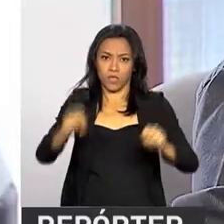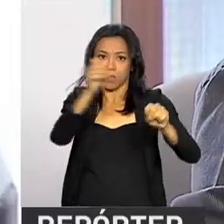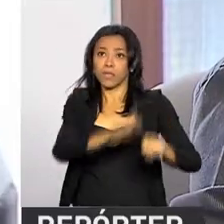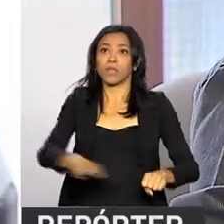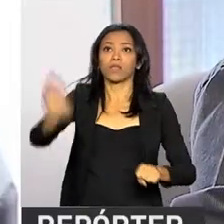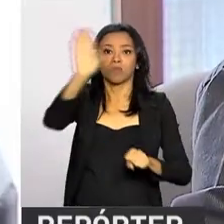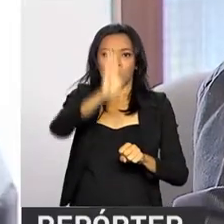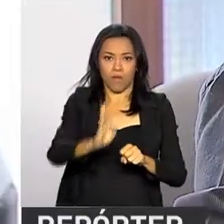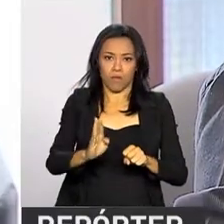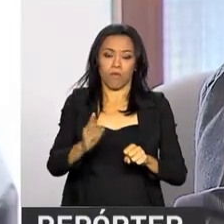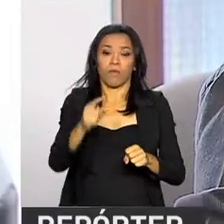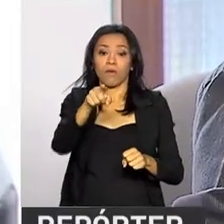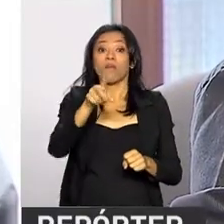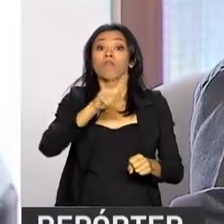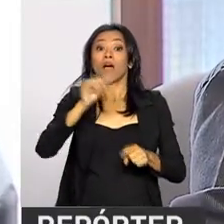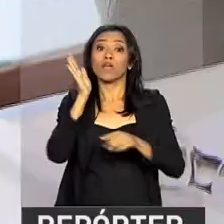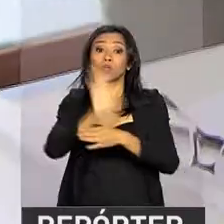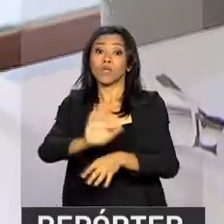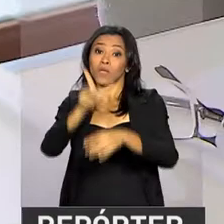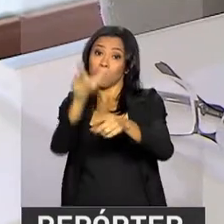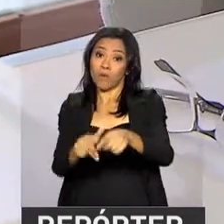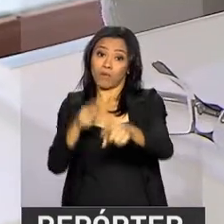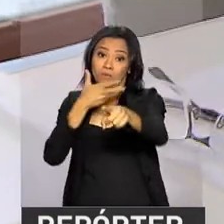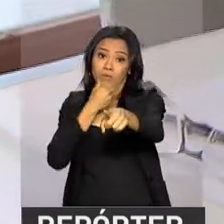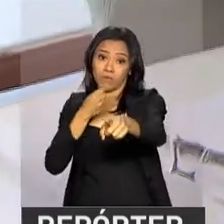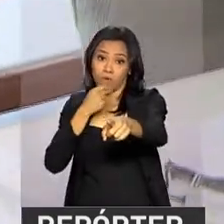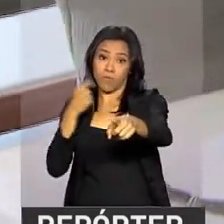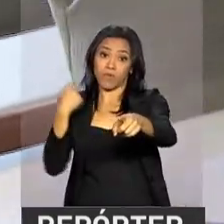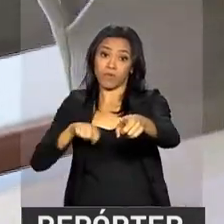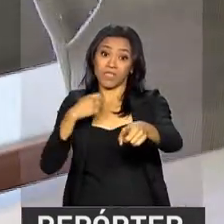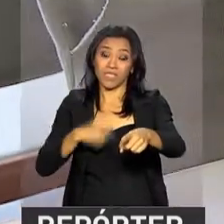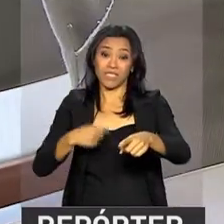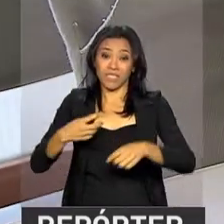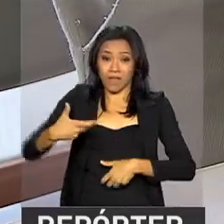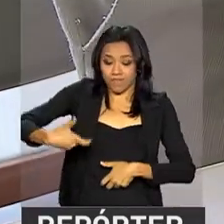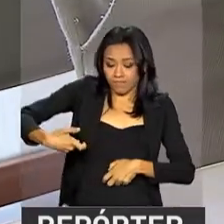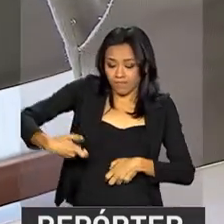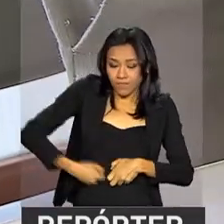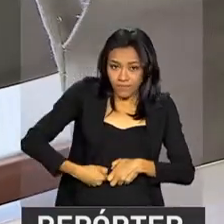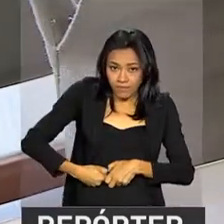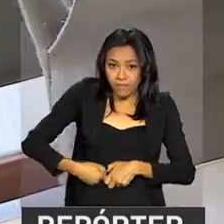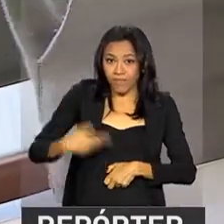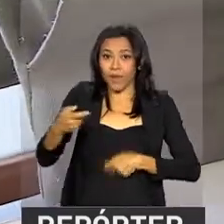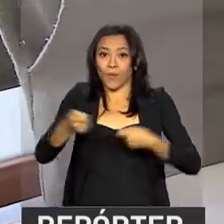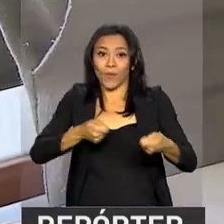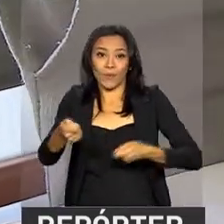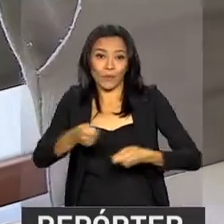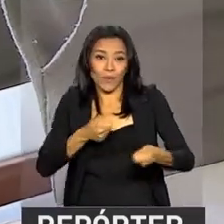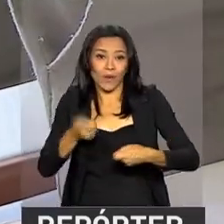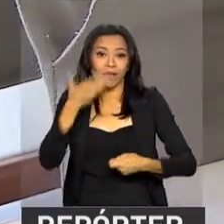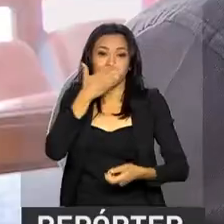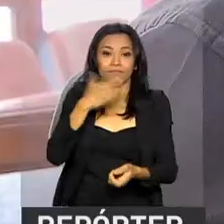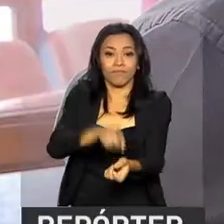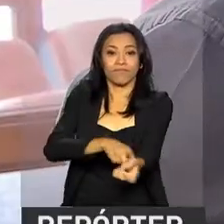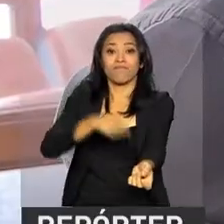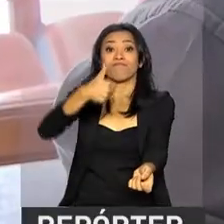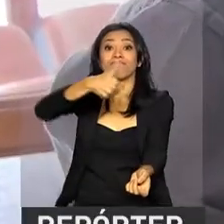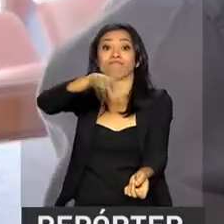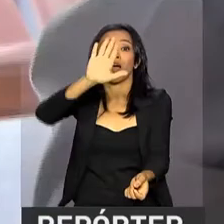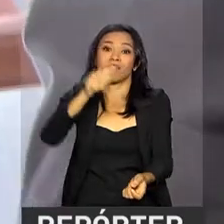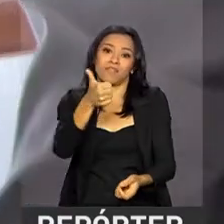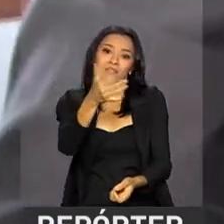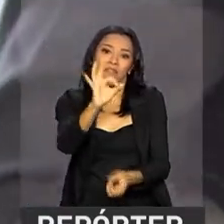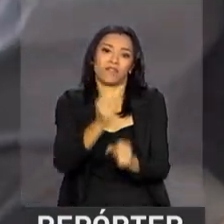medida vai beneficiar gente como joão que precisa da insulina para controlar a diabetes há mais de dez anos sem